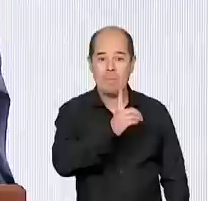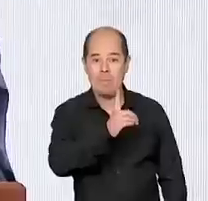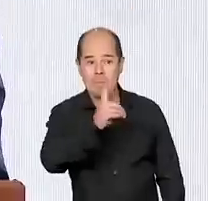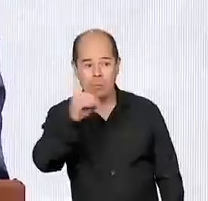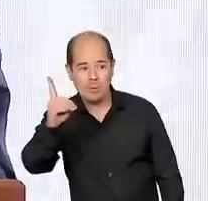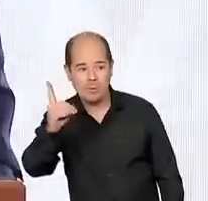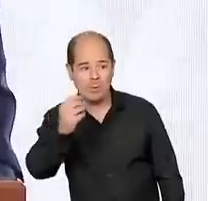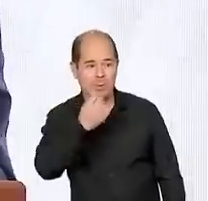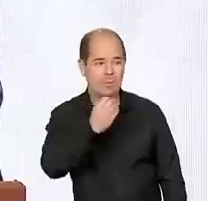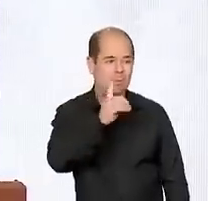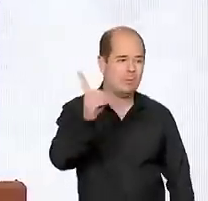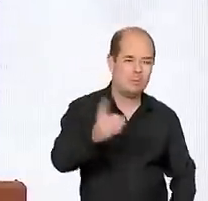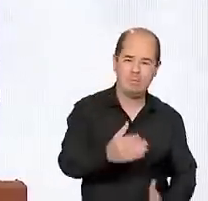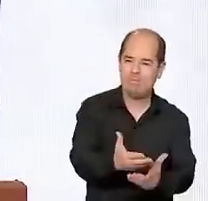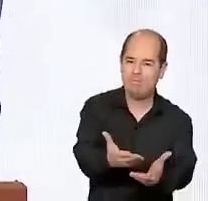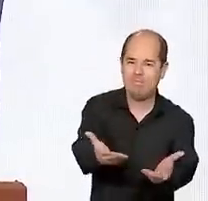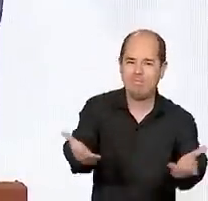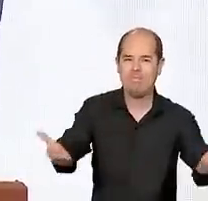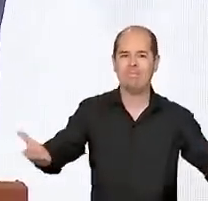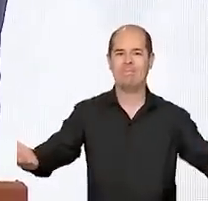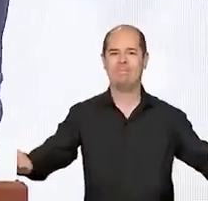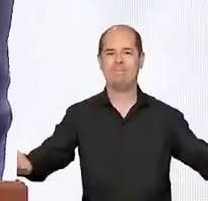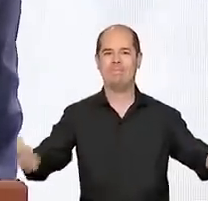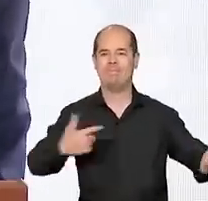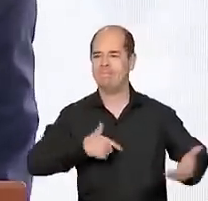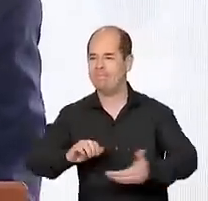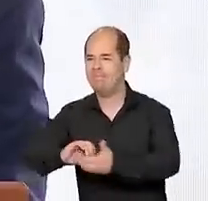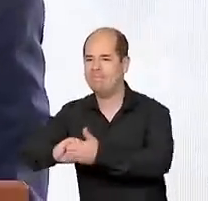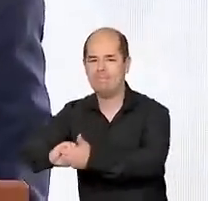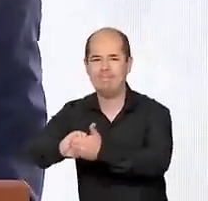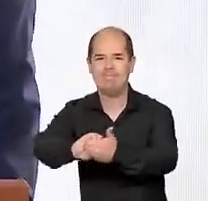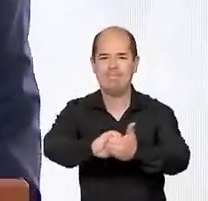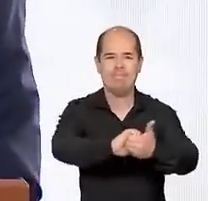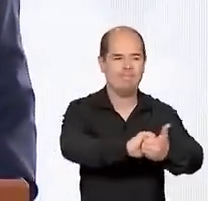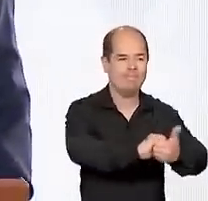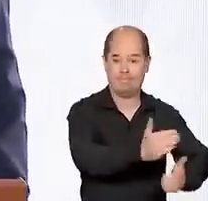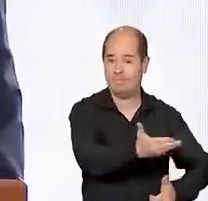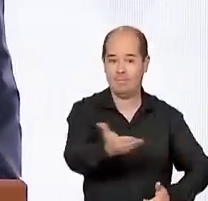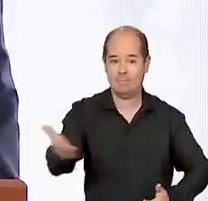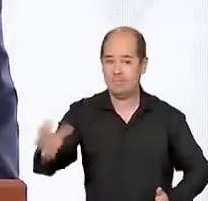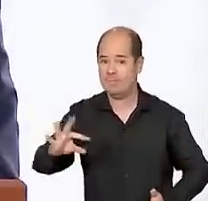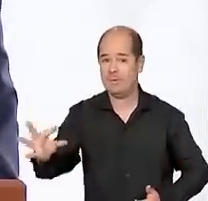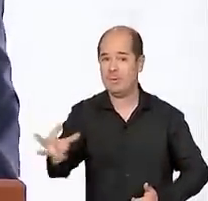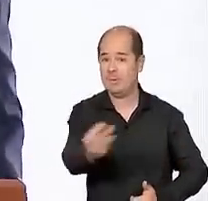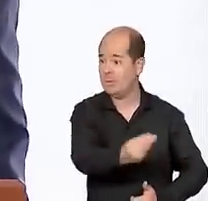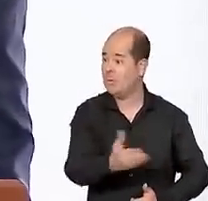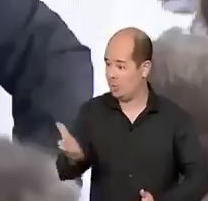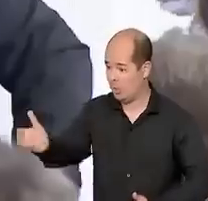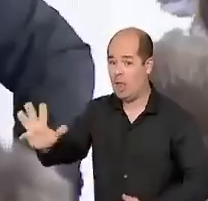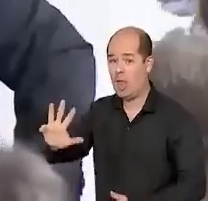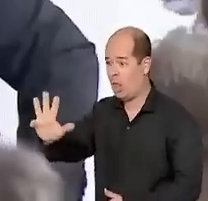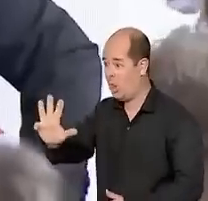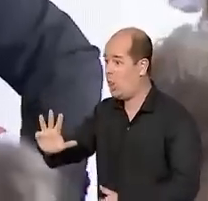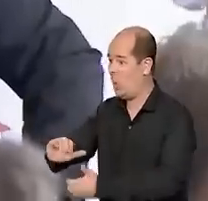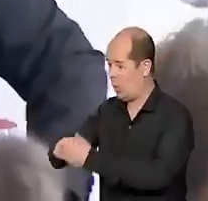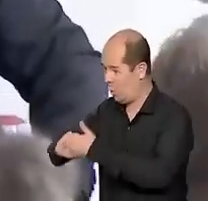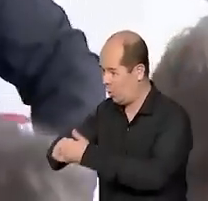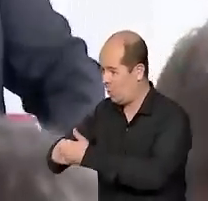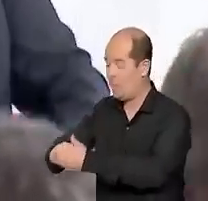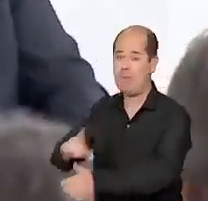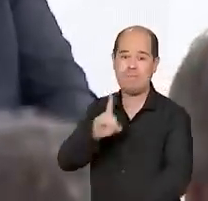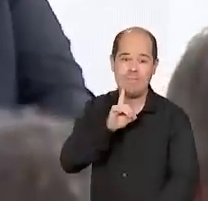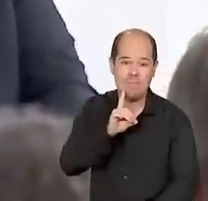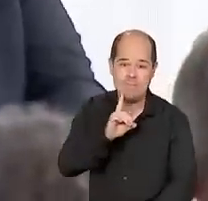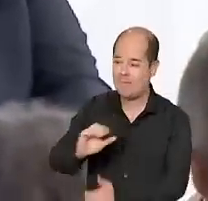Bom dia a todas e a todos. Quero saudar a todos, cumprimentando o presidente Lula, ministra Anísia